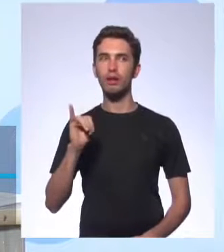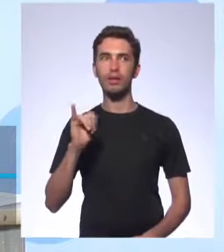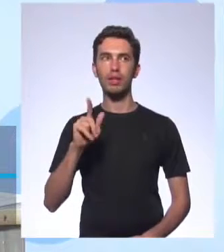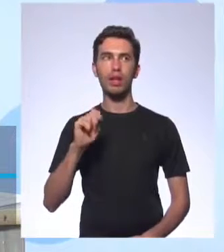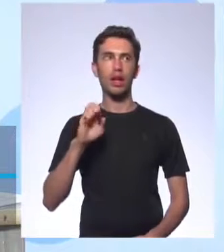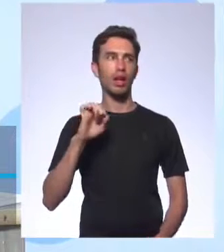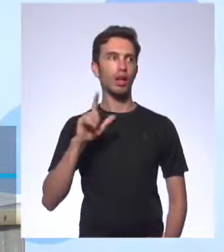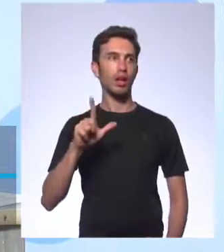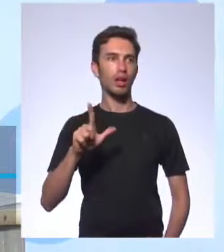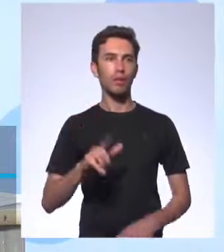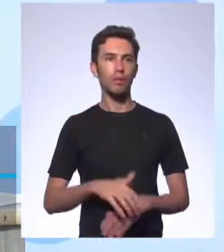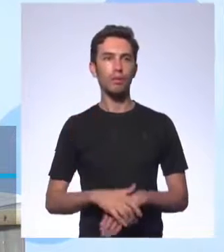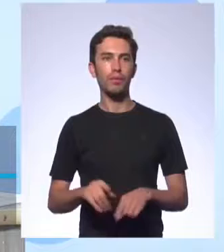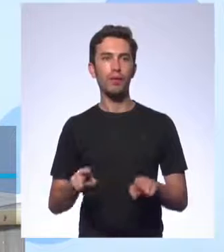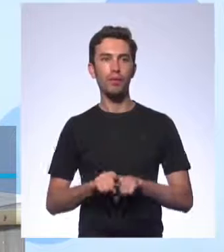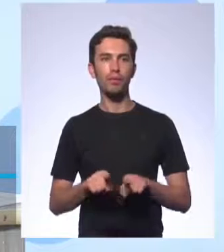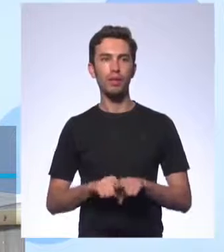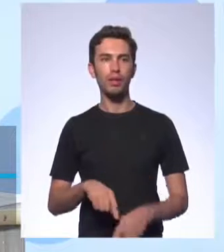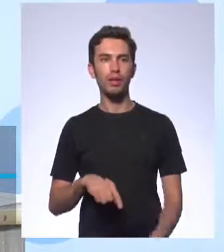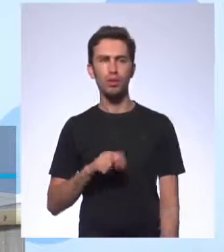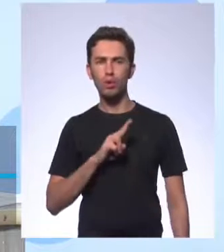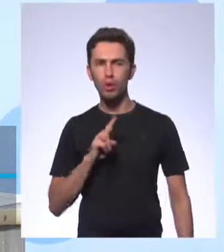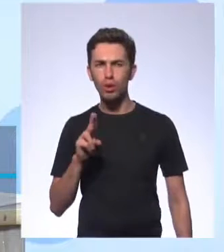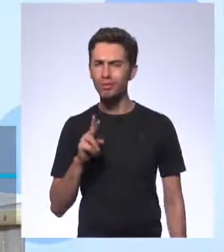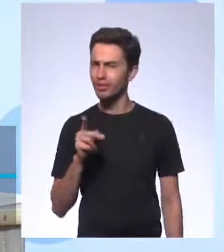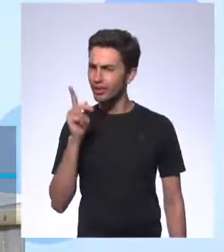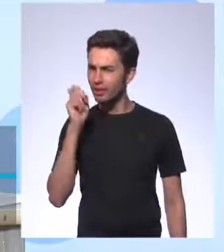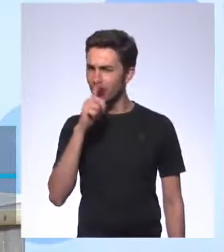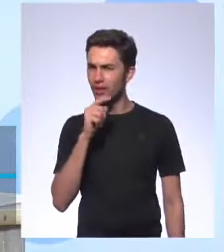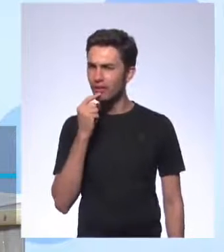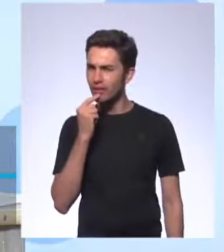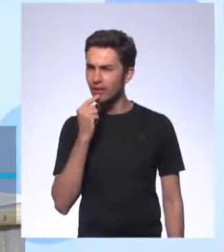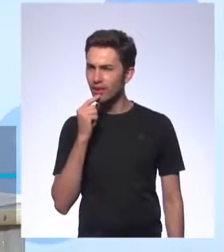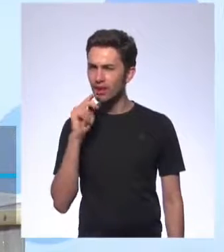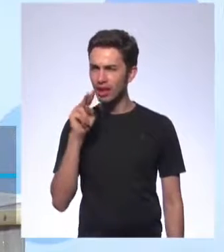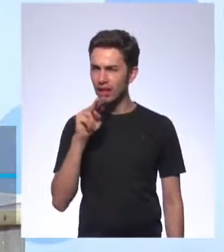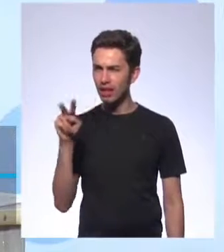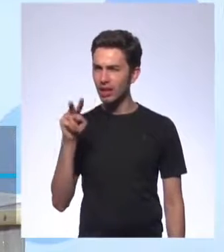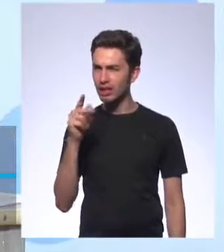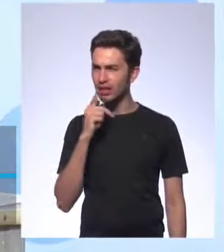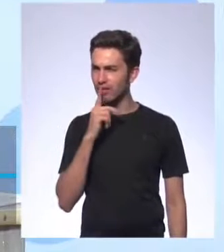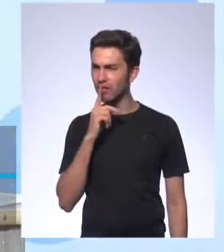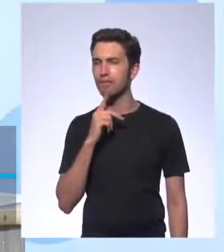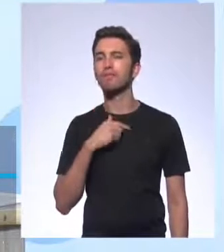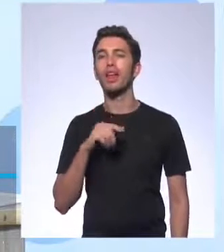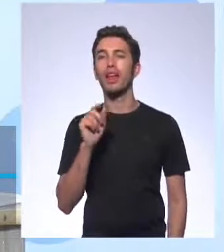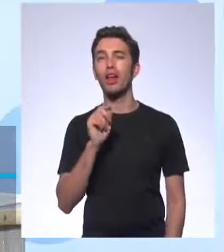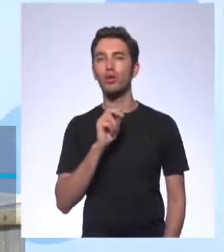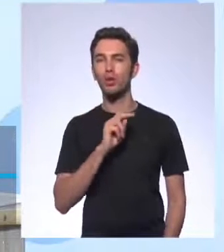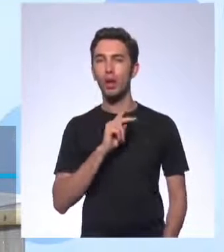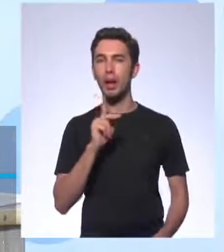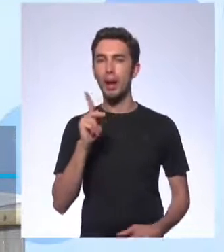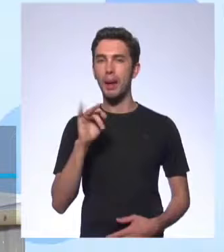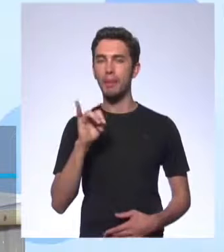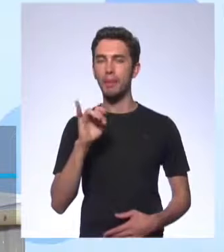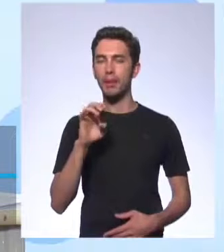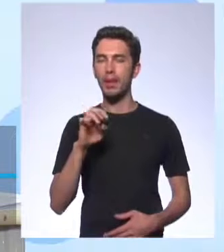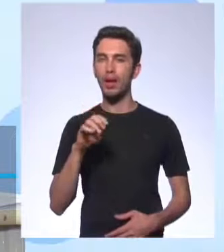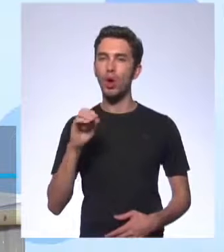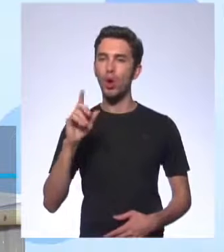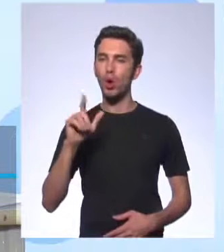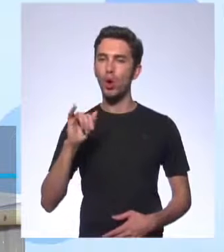professor Cide... Nossa, agora eu não consigo esse nome todo junto, que complicou. Mas é da PEI